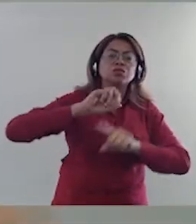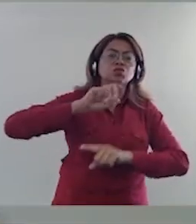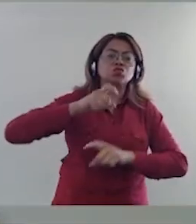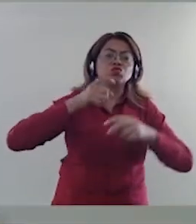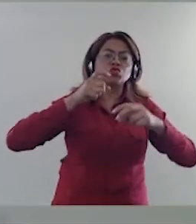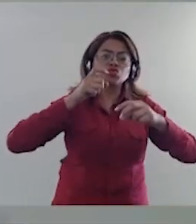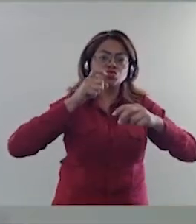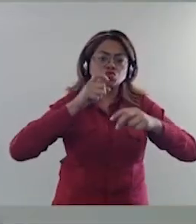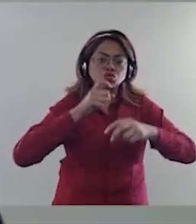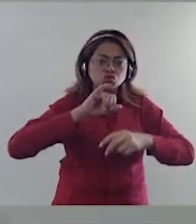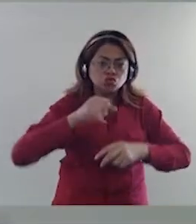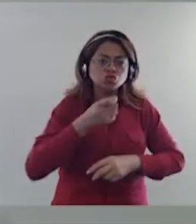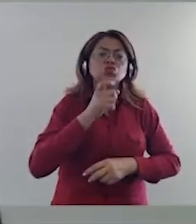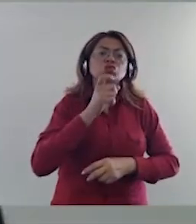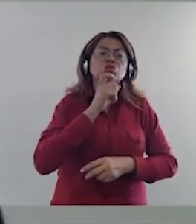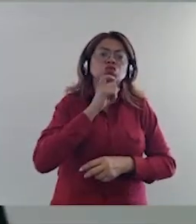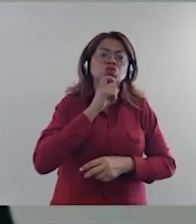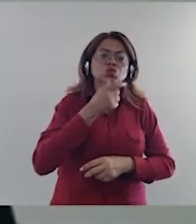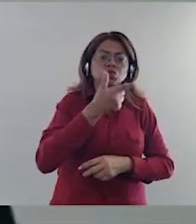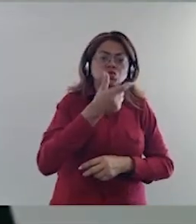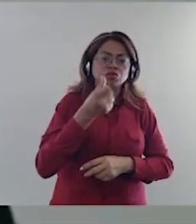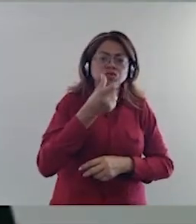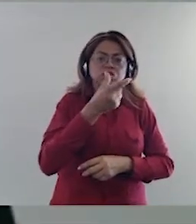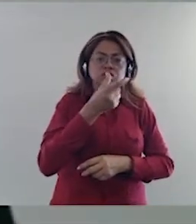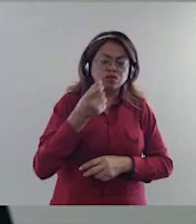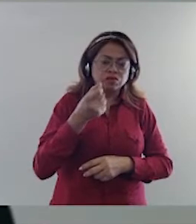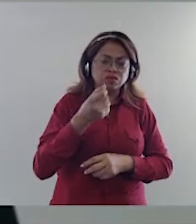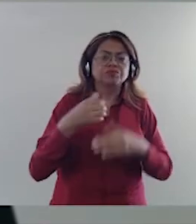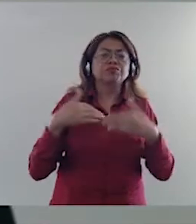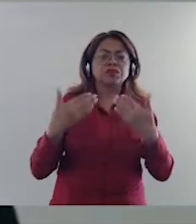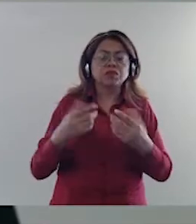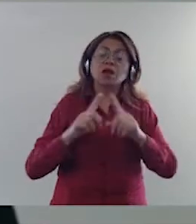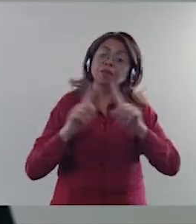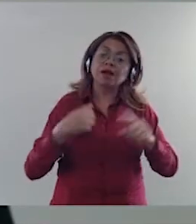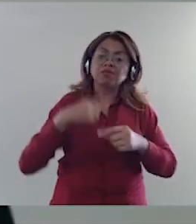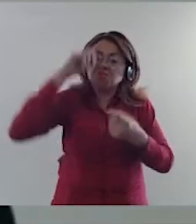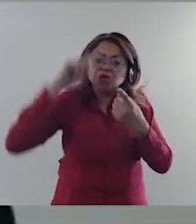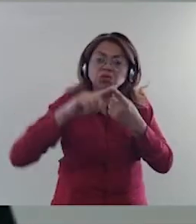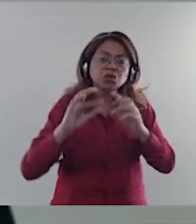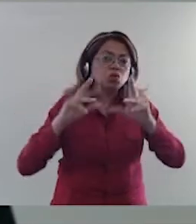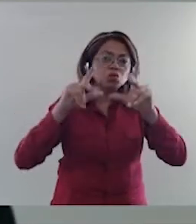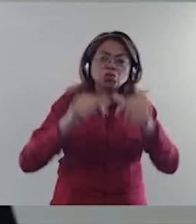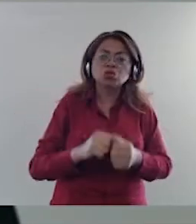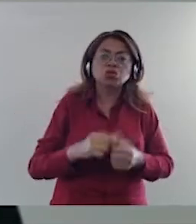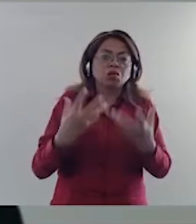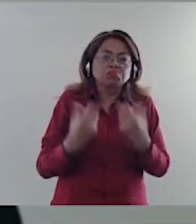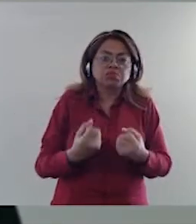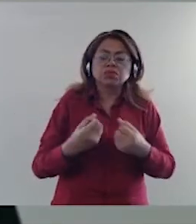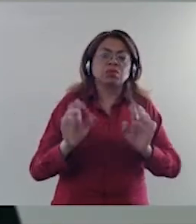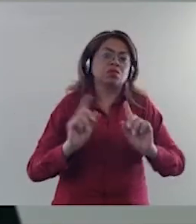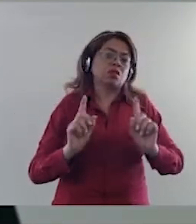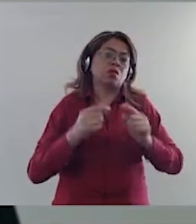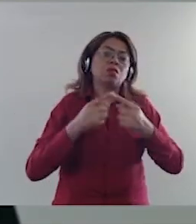não concordemos com algumas das soluções que foram adotadas. Eu pretendo analisar,